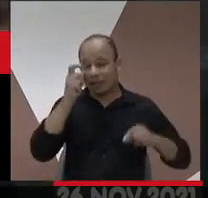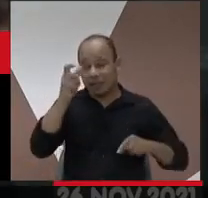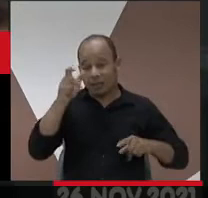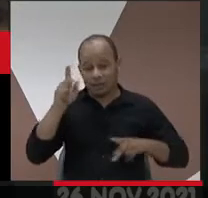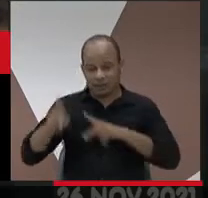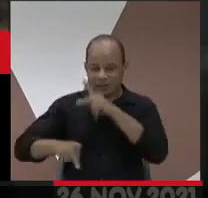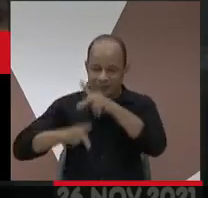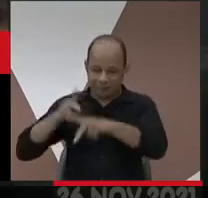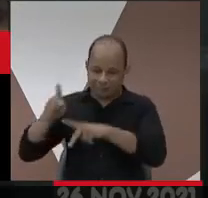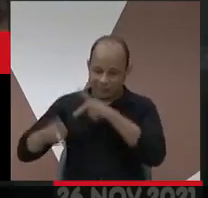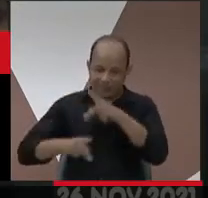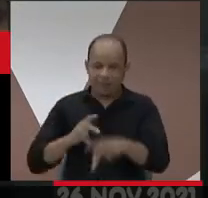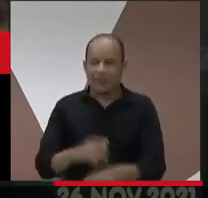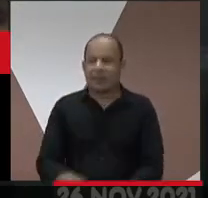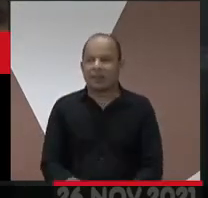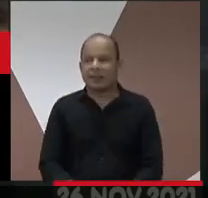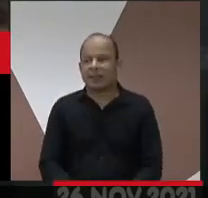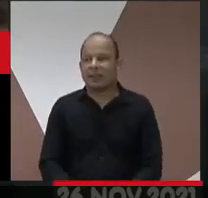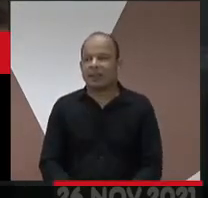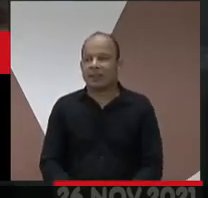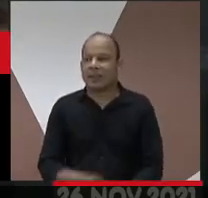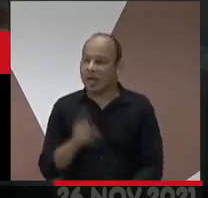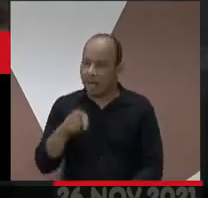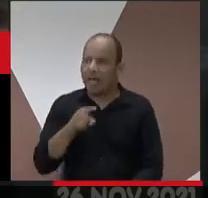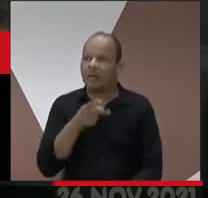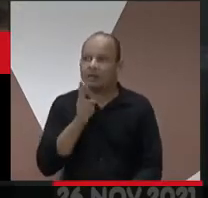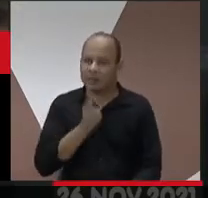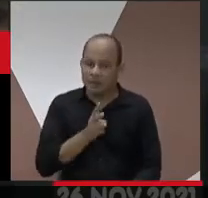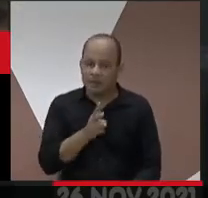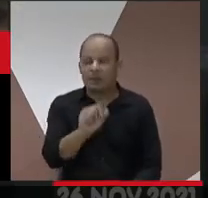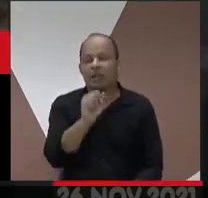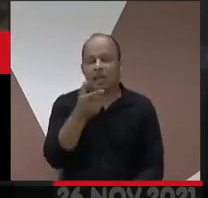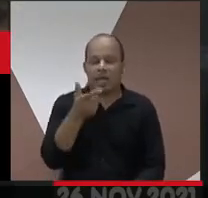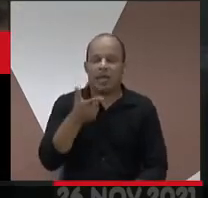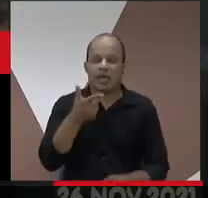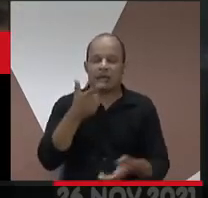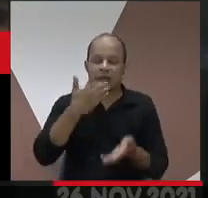pela SEINFRA, Secretaria de Infraestrutura.